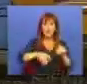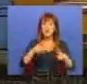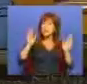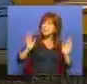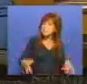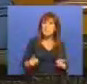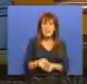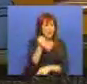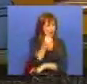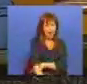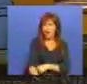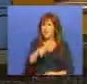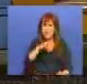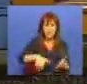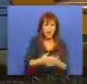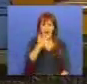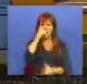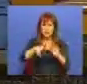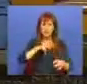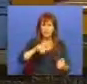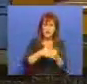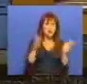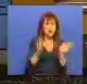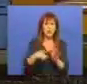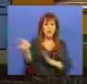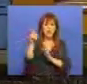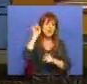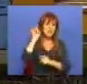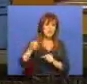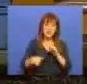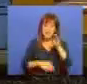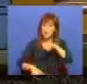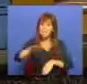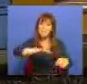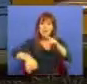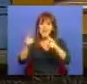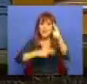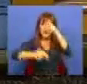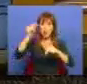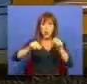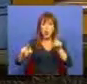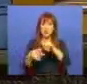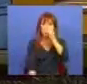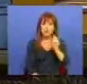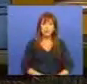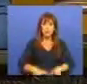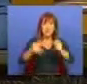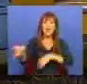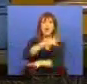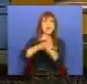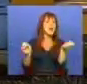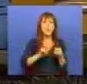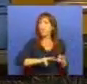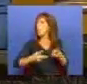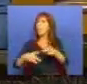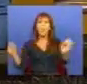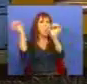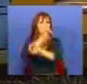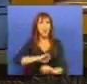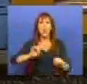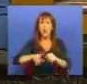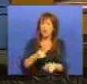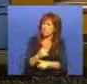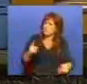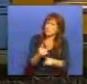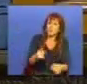sido negada aos portugueses em todos os principais passos da construção europeia, não existem alterações que